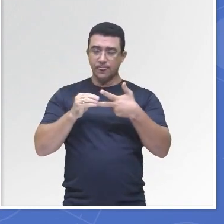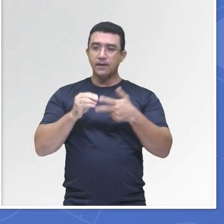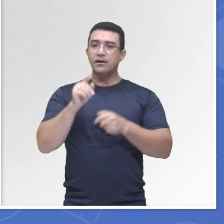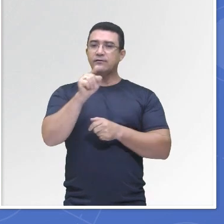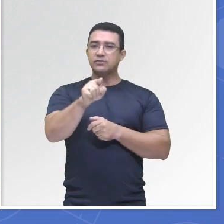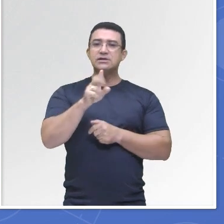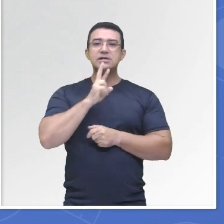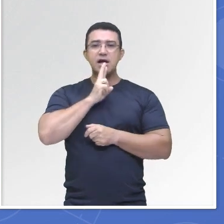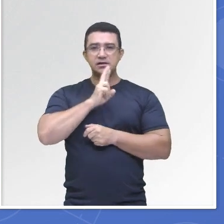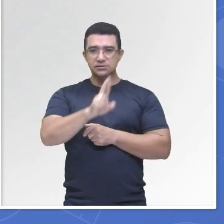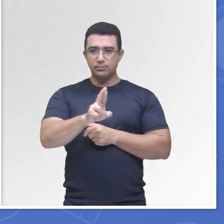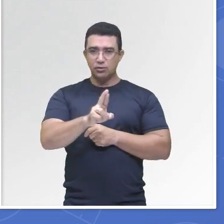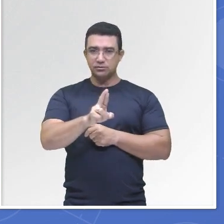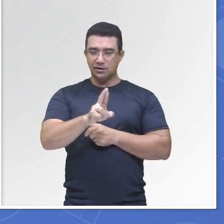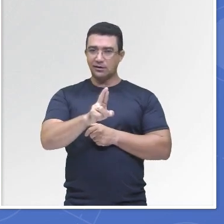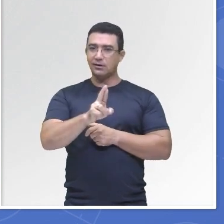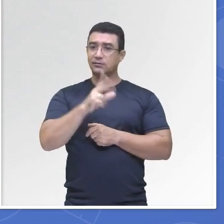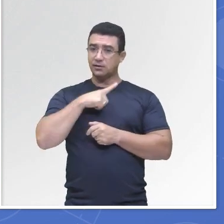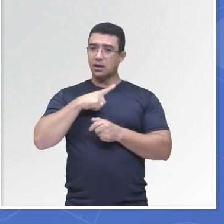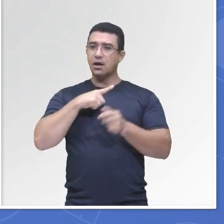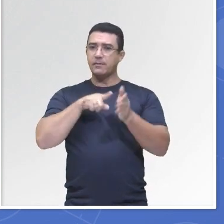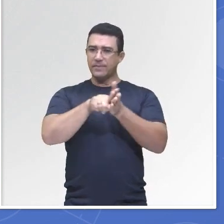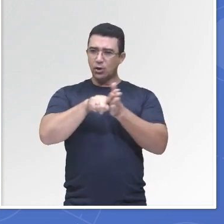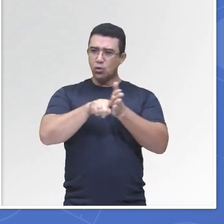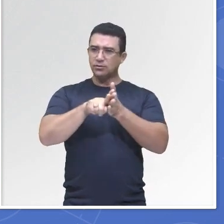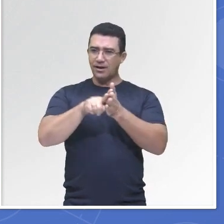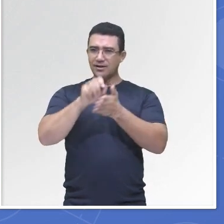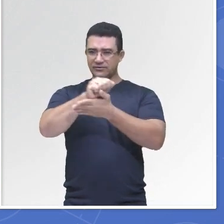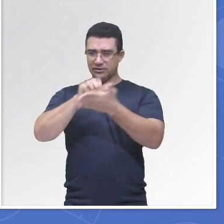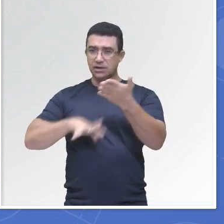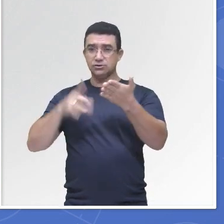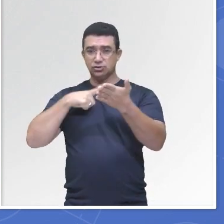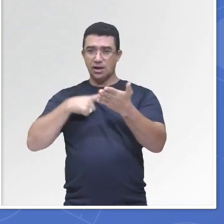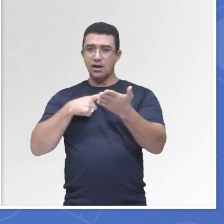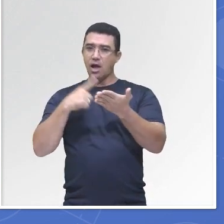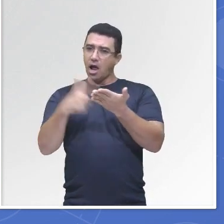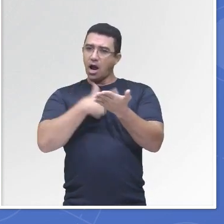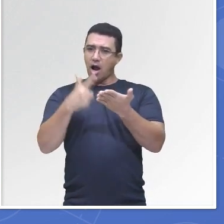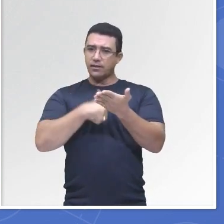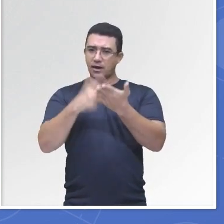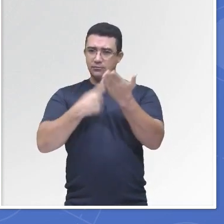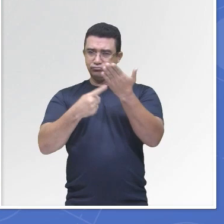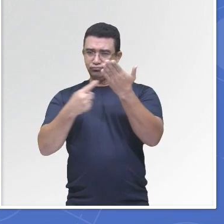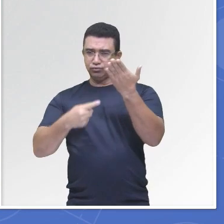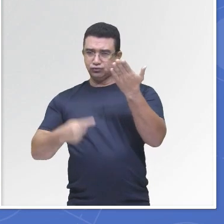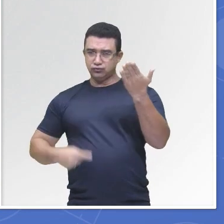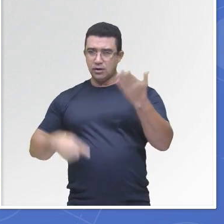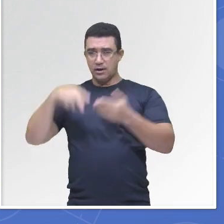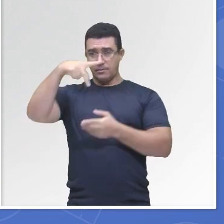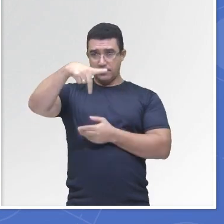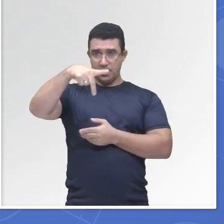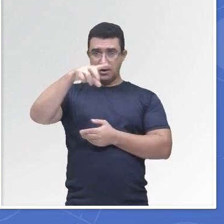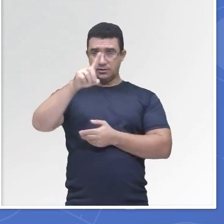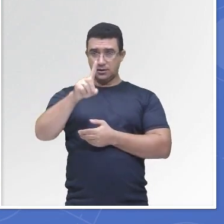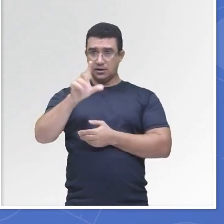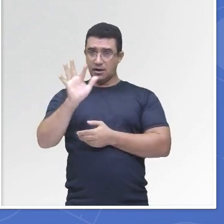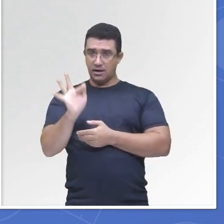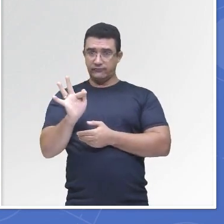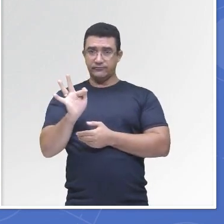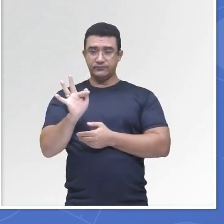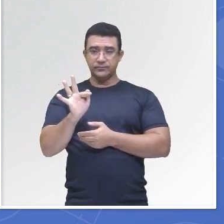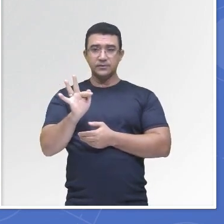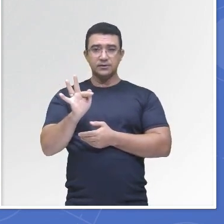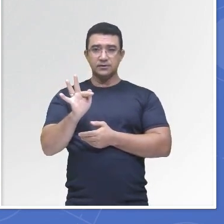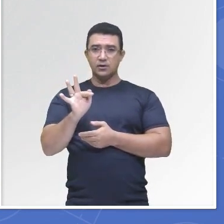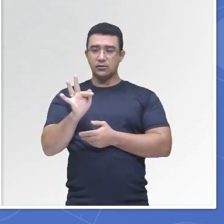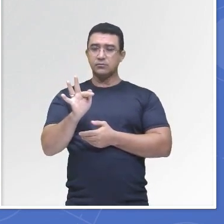as questões que estão presentes no caderno digital de vocês, para não deixar a peteca cair, para continuar esse